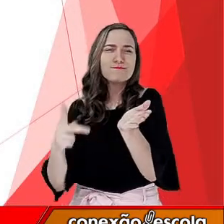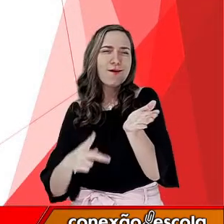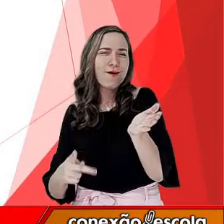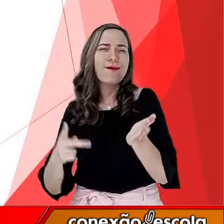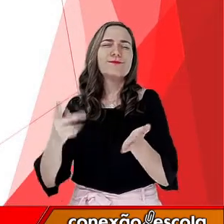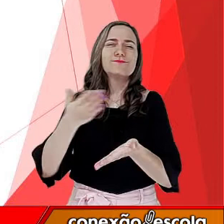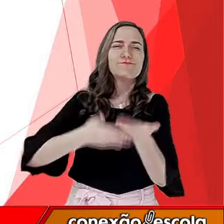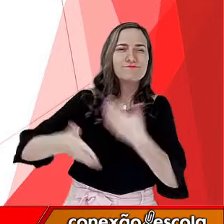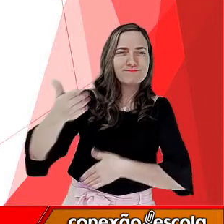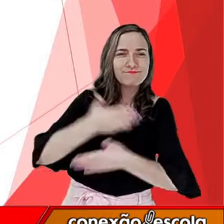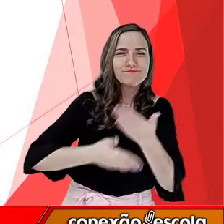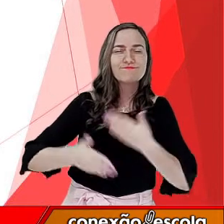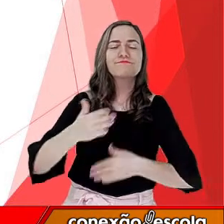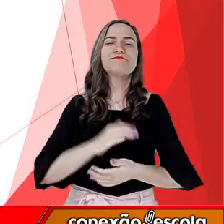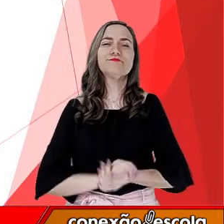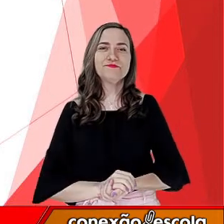Poéticos.